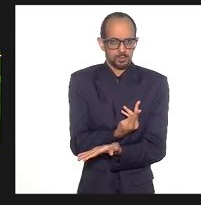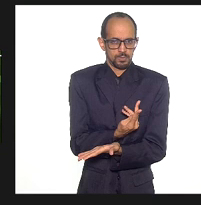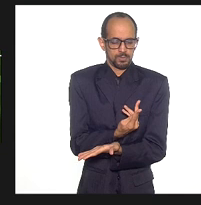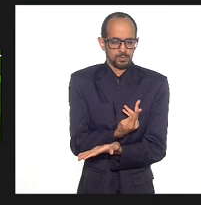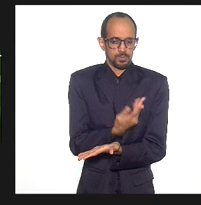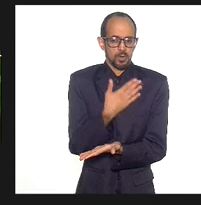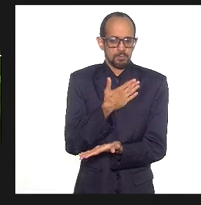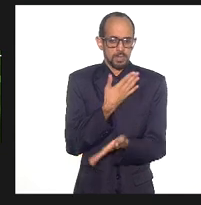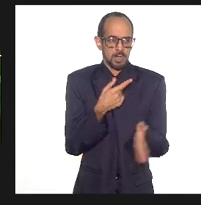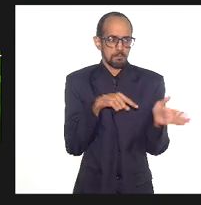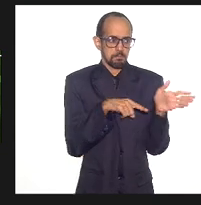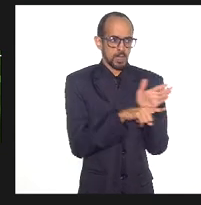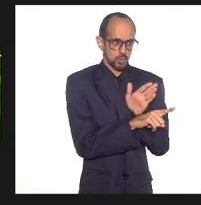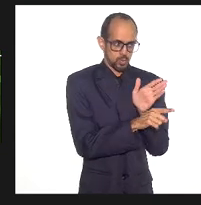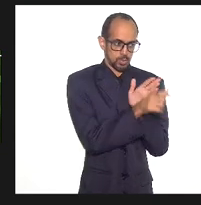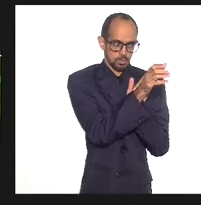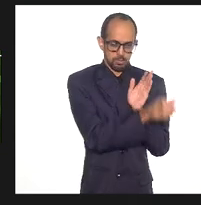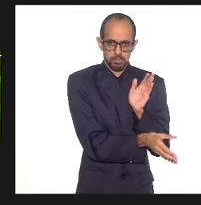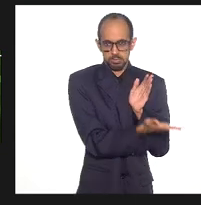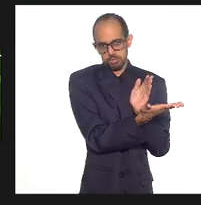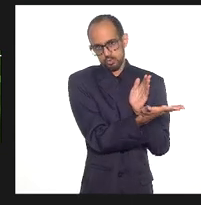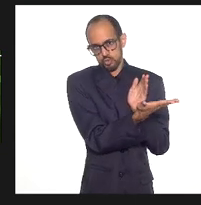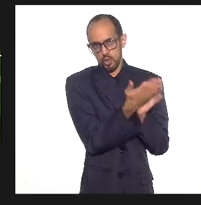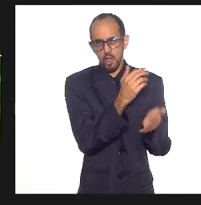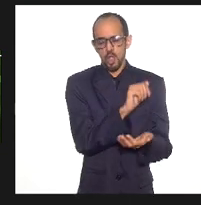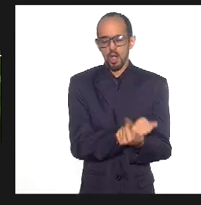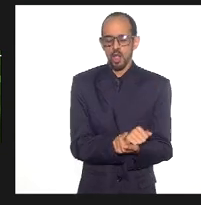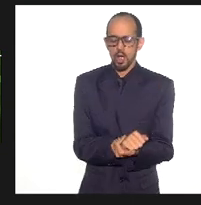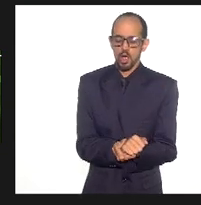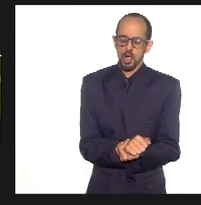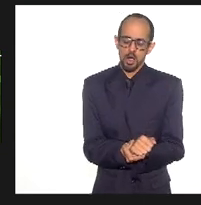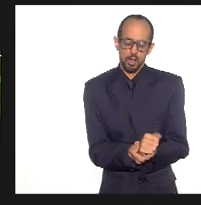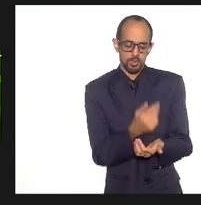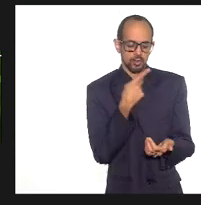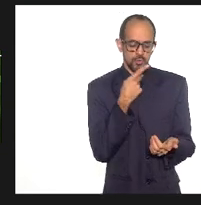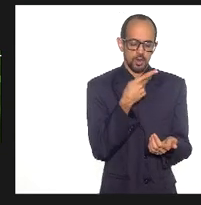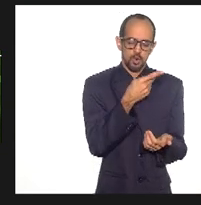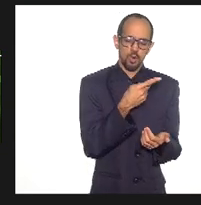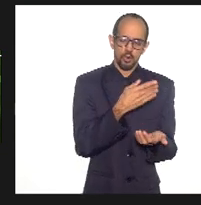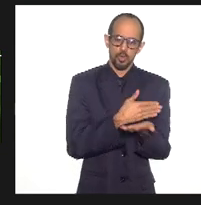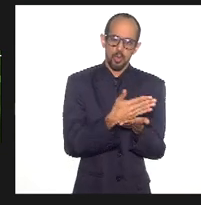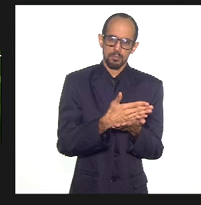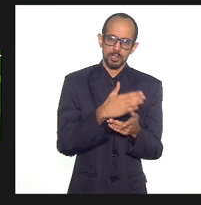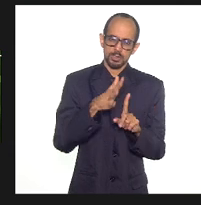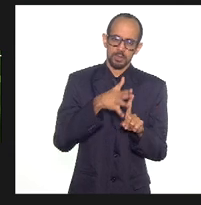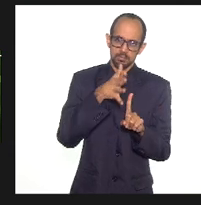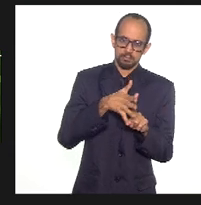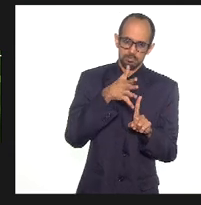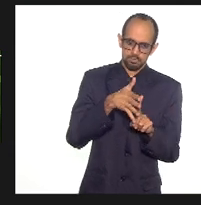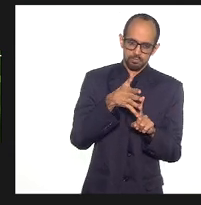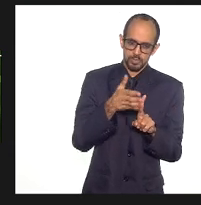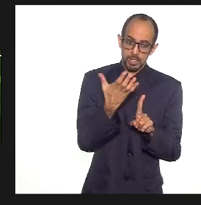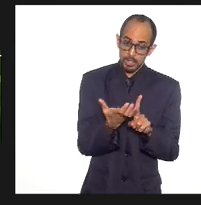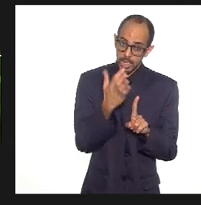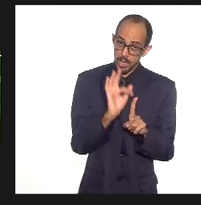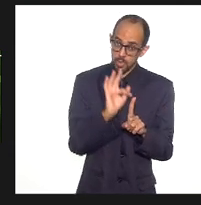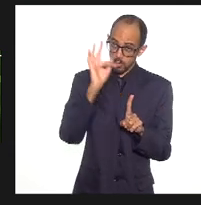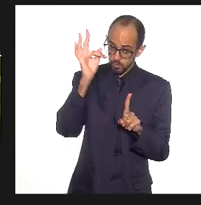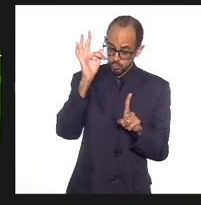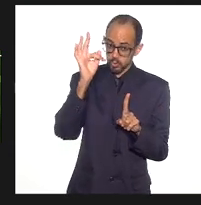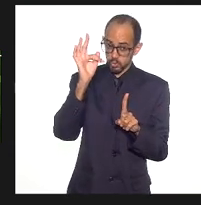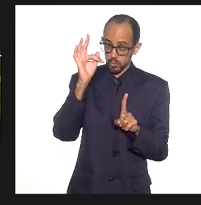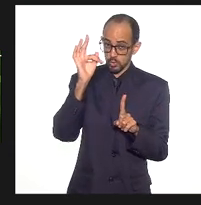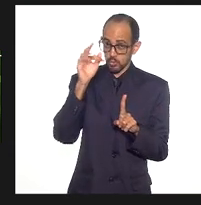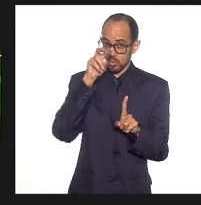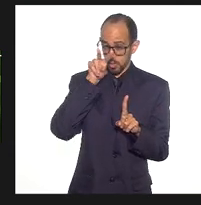que o senhor falou também no início da sua apresentação, que quer olhar para frente, e